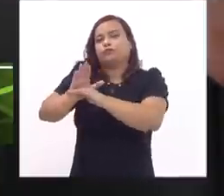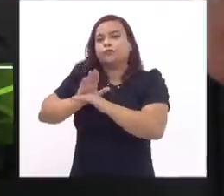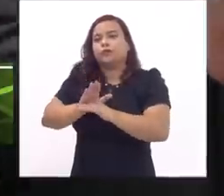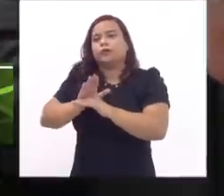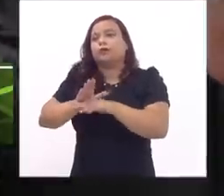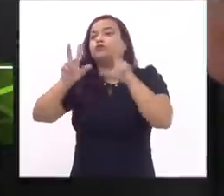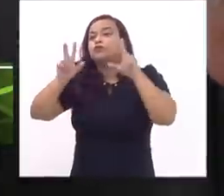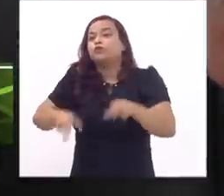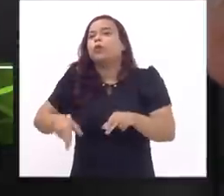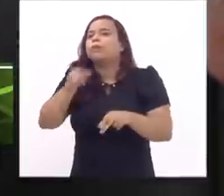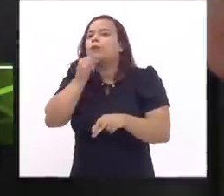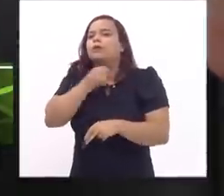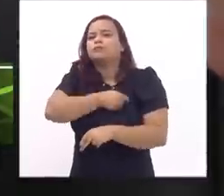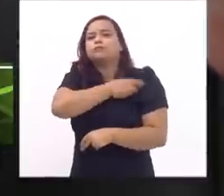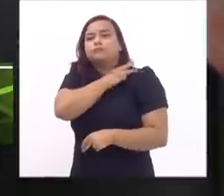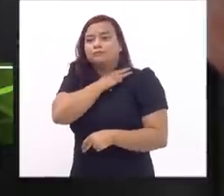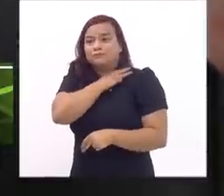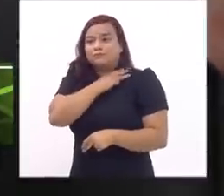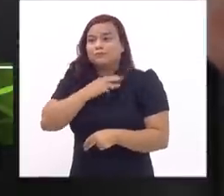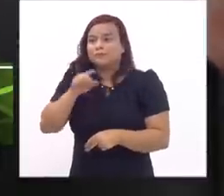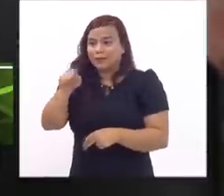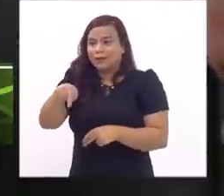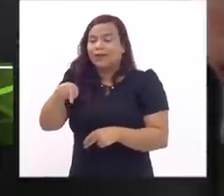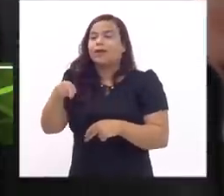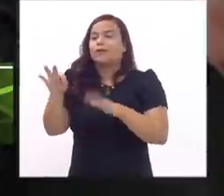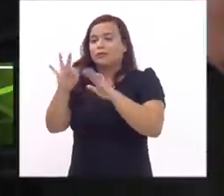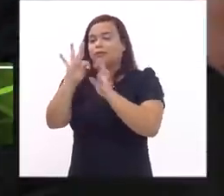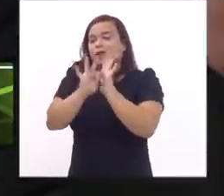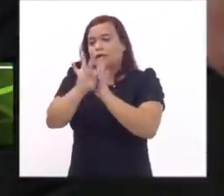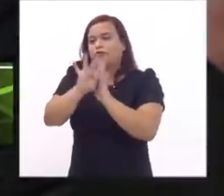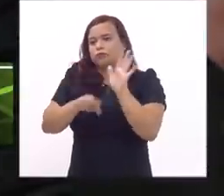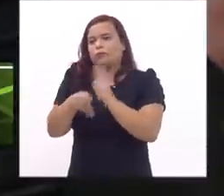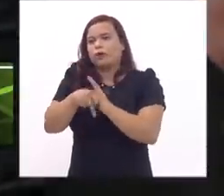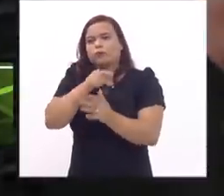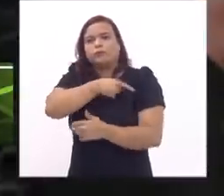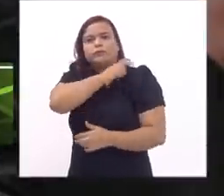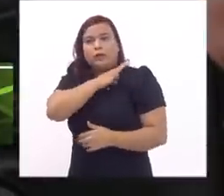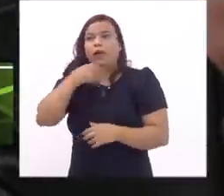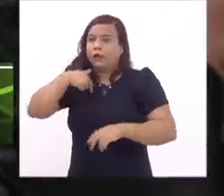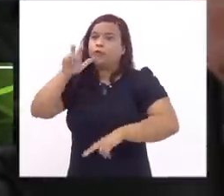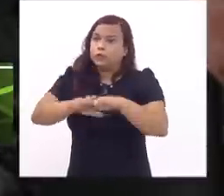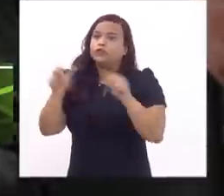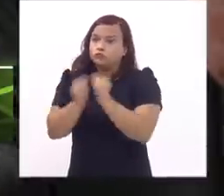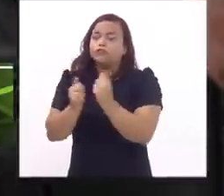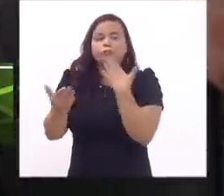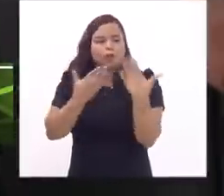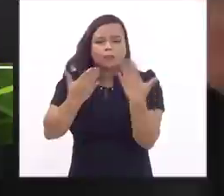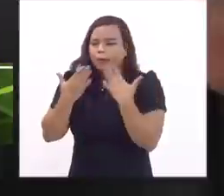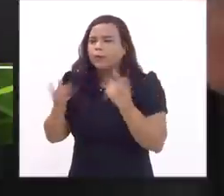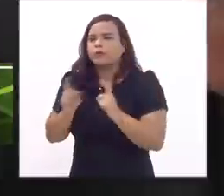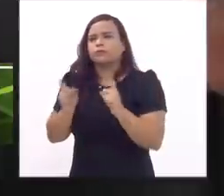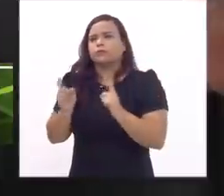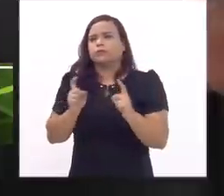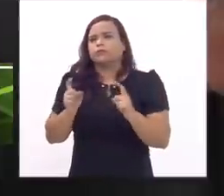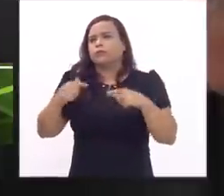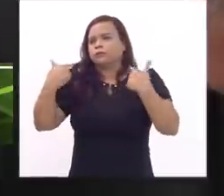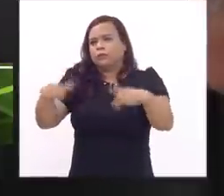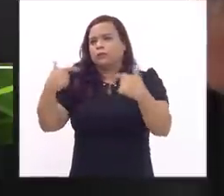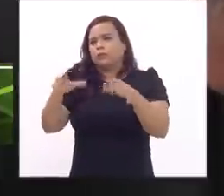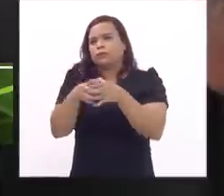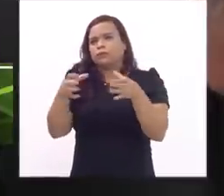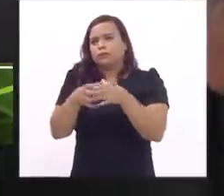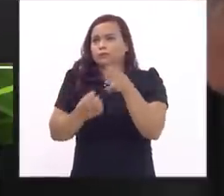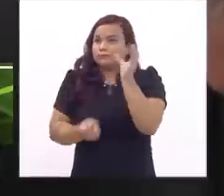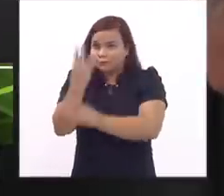ensino médio. Eu mesmo sentei na reunião com eles e a gente buscou os entendimentos. O grupo de trabalho está sendo montado e